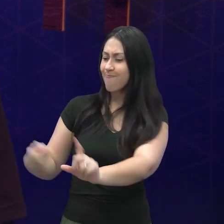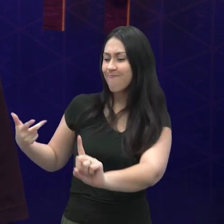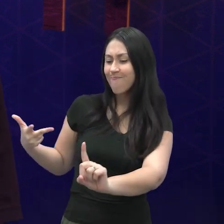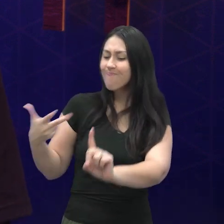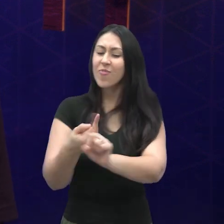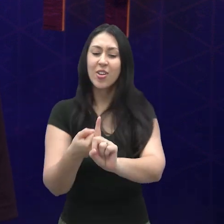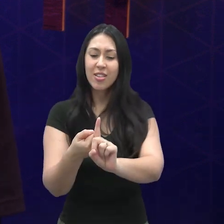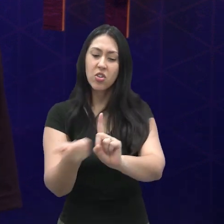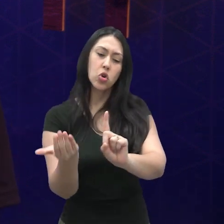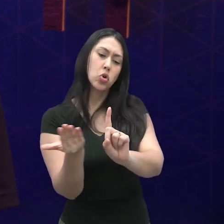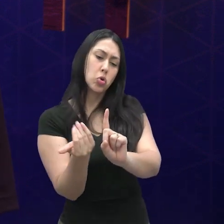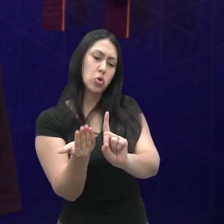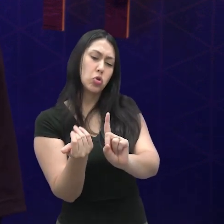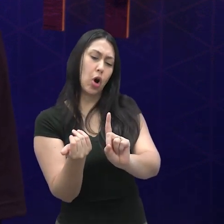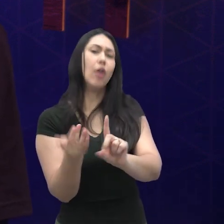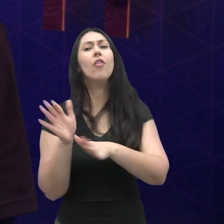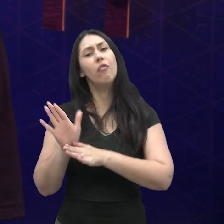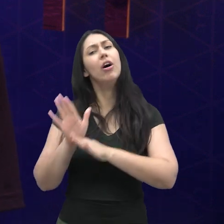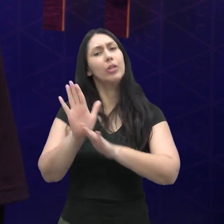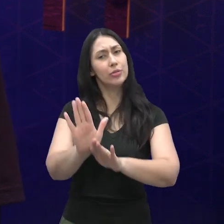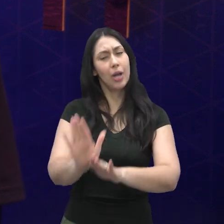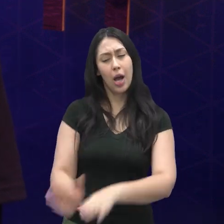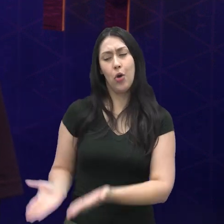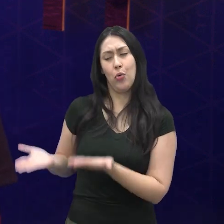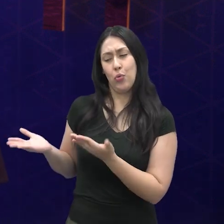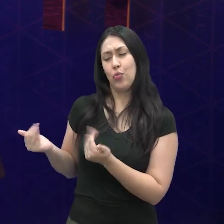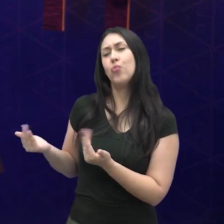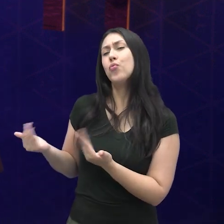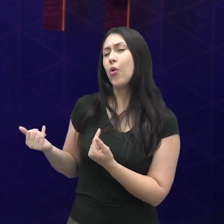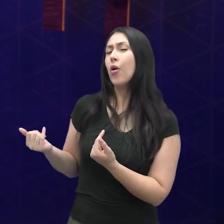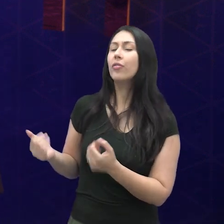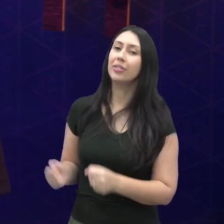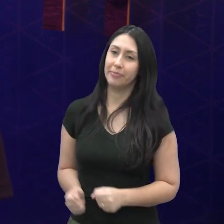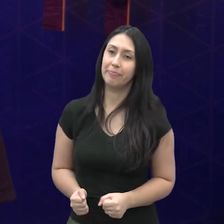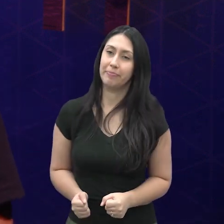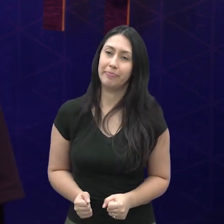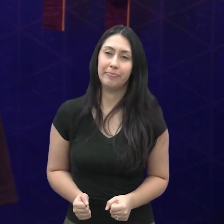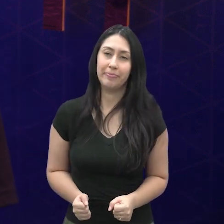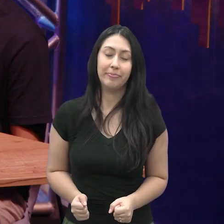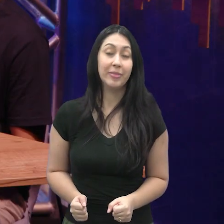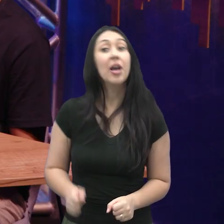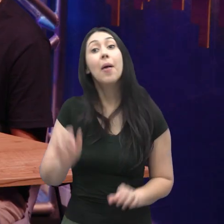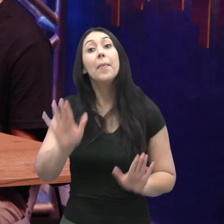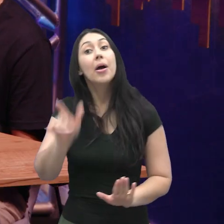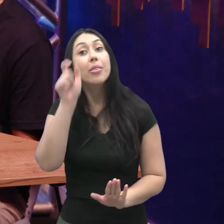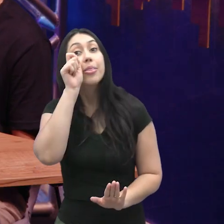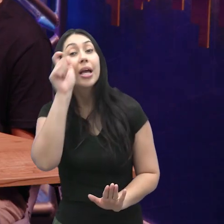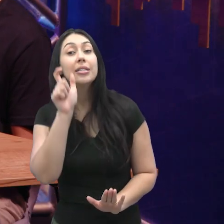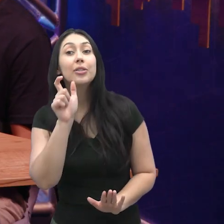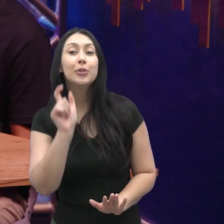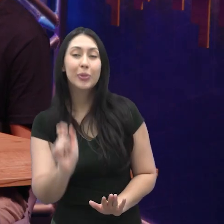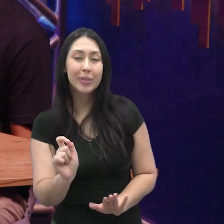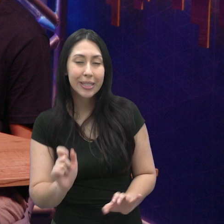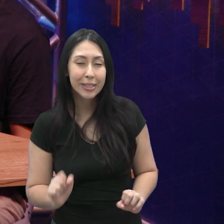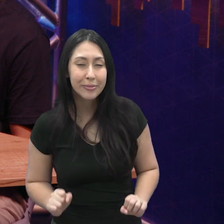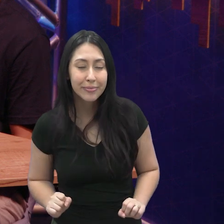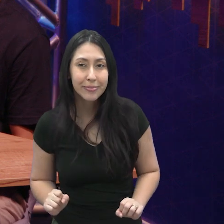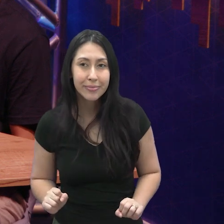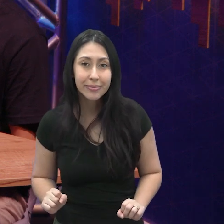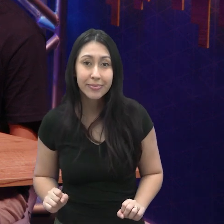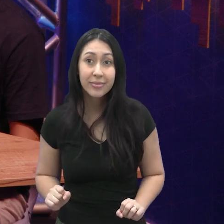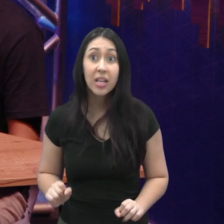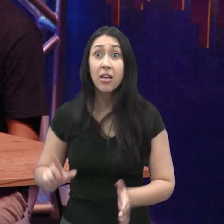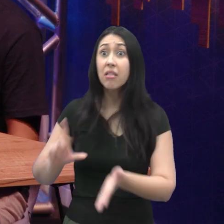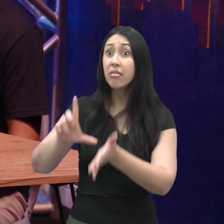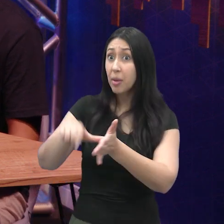no seu sangue, um sangue mais jovem, vai fazer você ser mais jovem. E o interessante é que